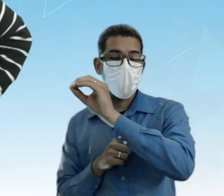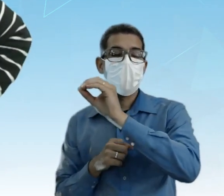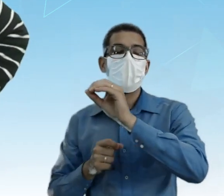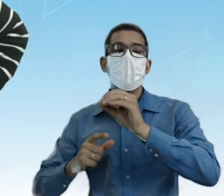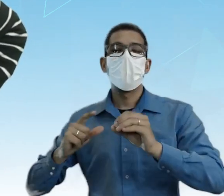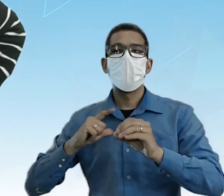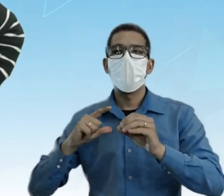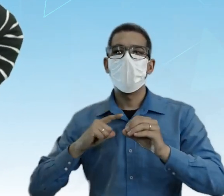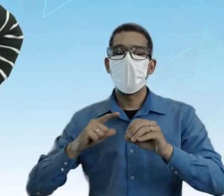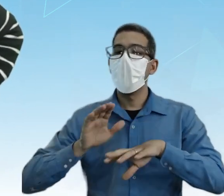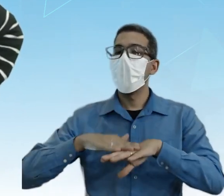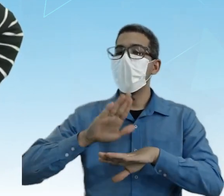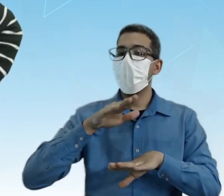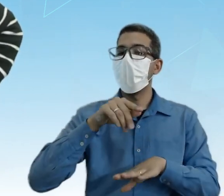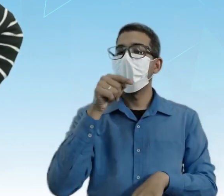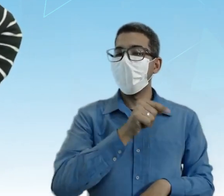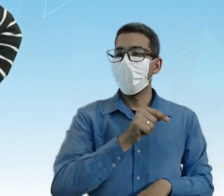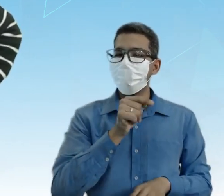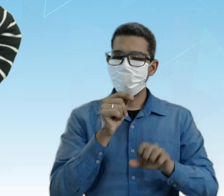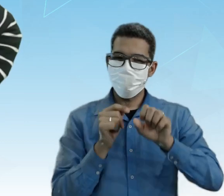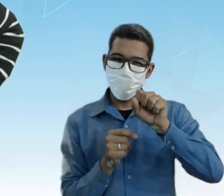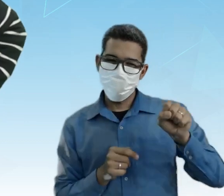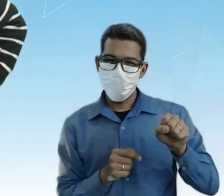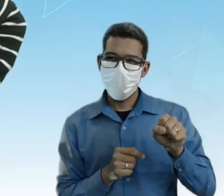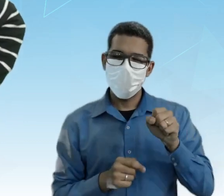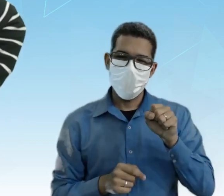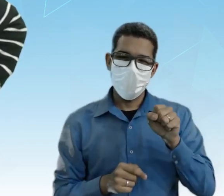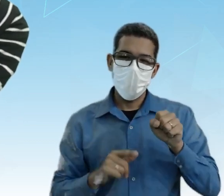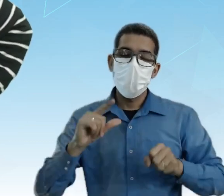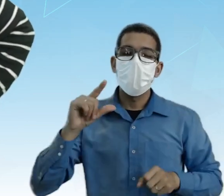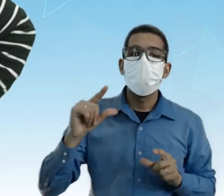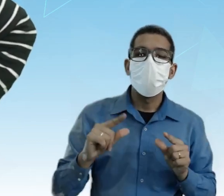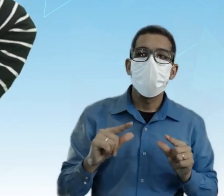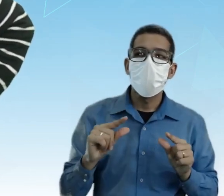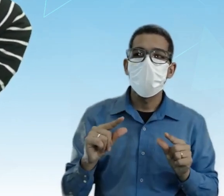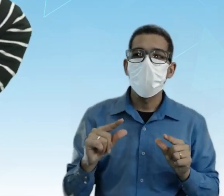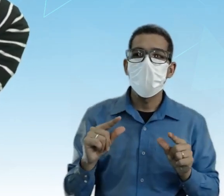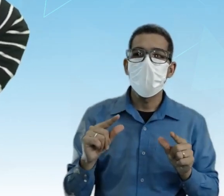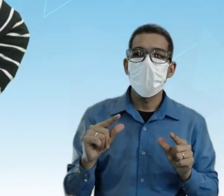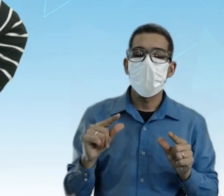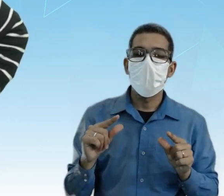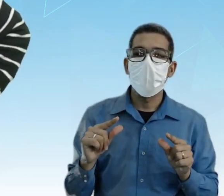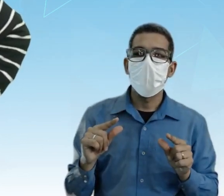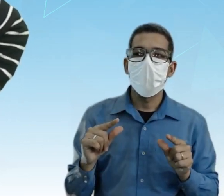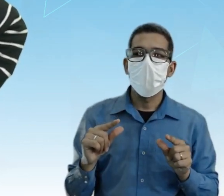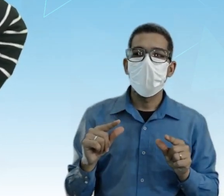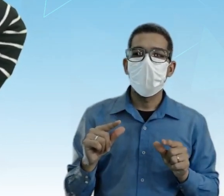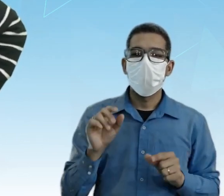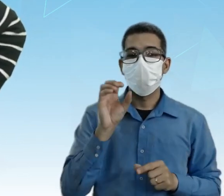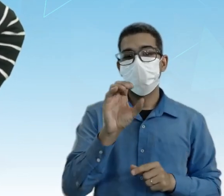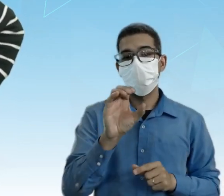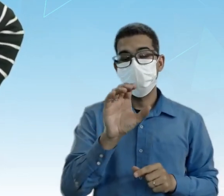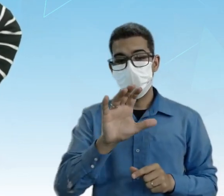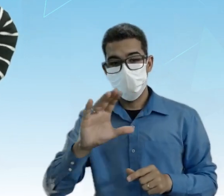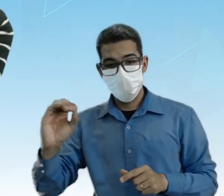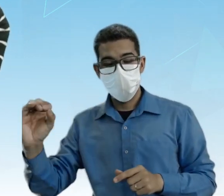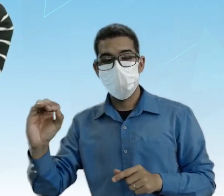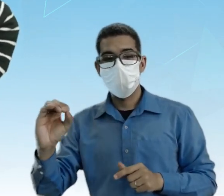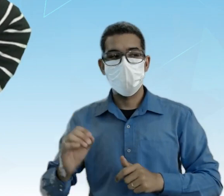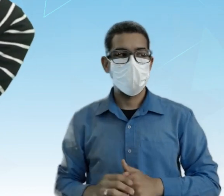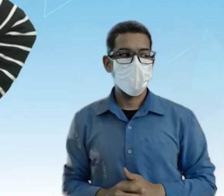existe a região com maior população, Sudeste. Onde existe a menor, a Centro-Oeste.